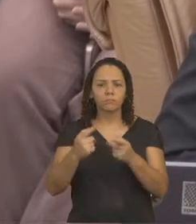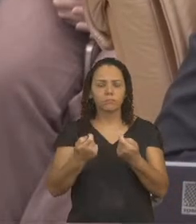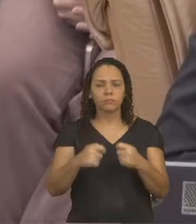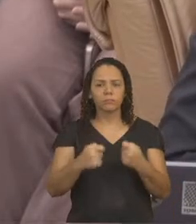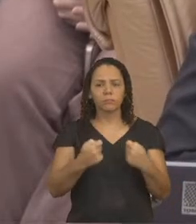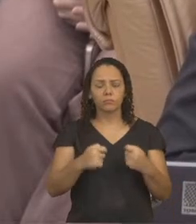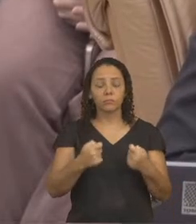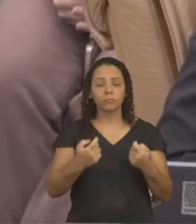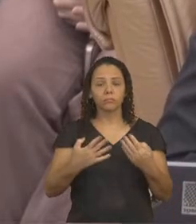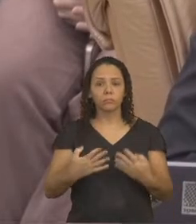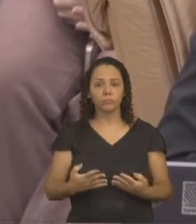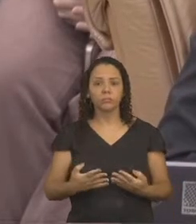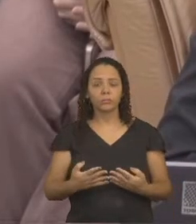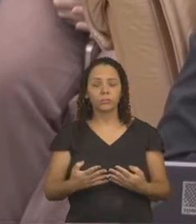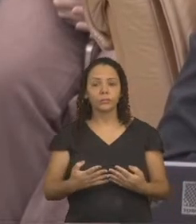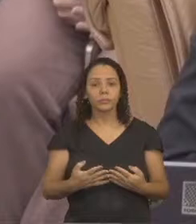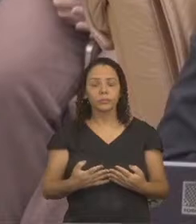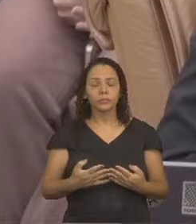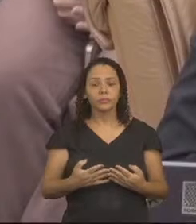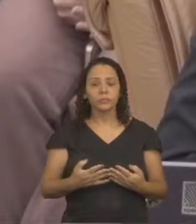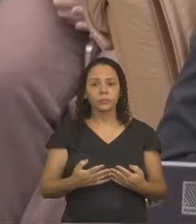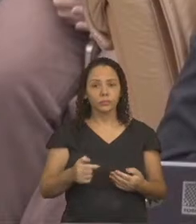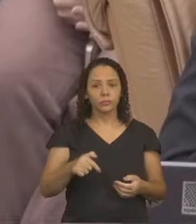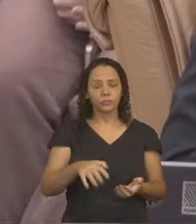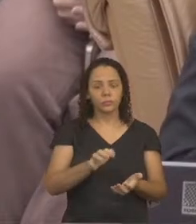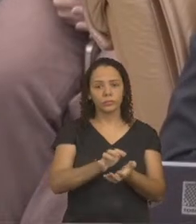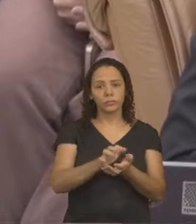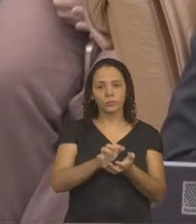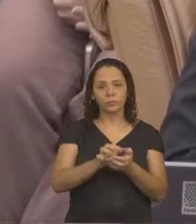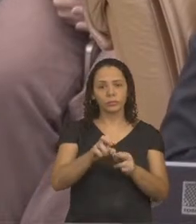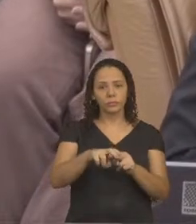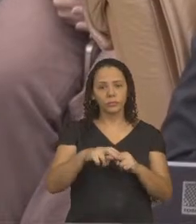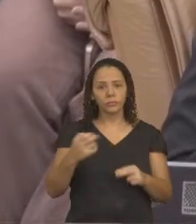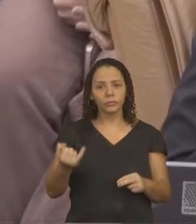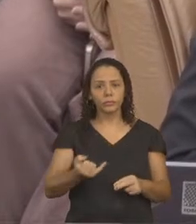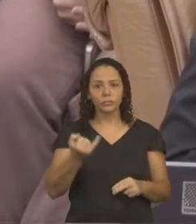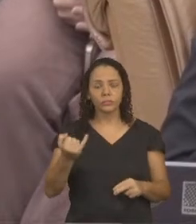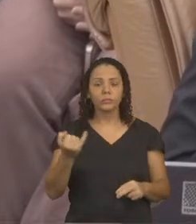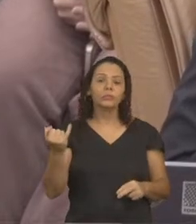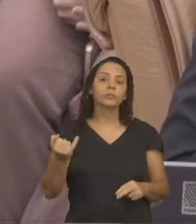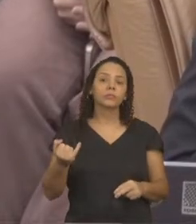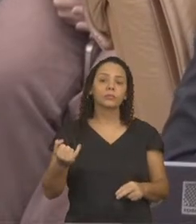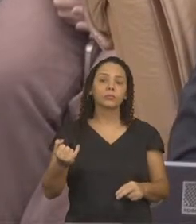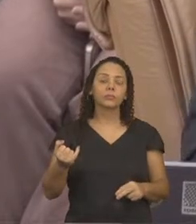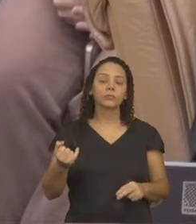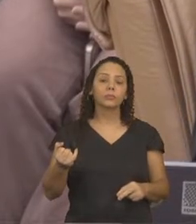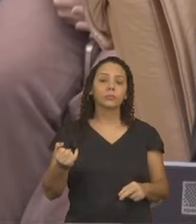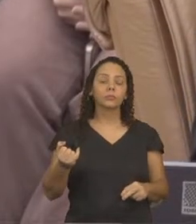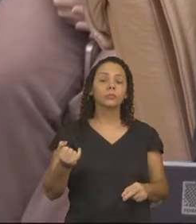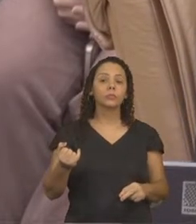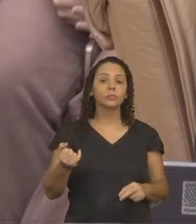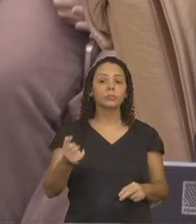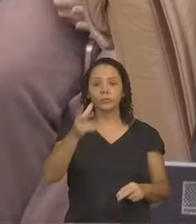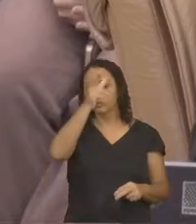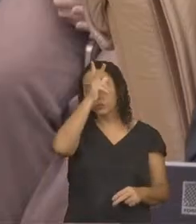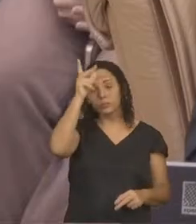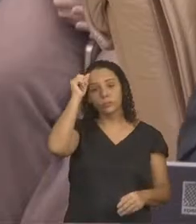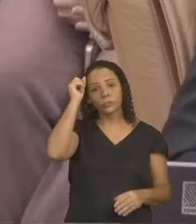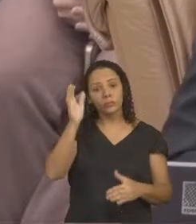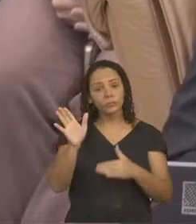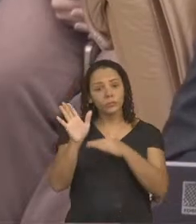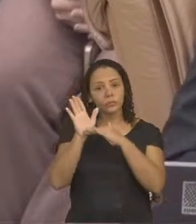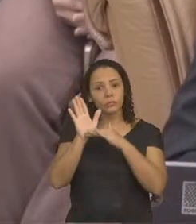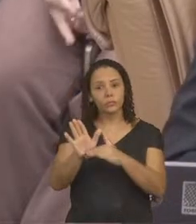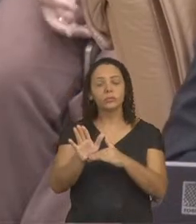de longa permanência, os conhecidos asilos aqui em Jacareí. Para isso é muito importante que o poder público continue agindo e continue financiando essas atividades que, apesar de